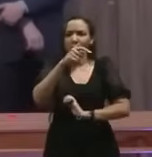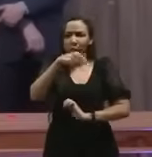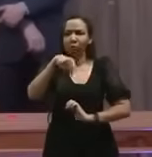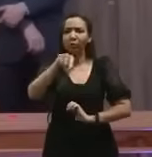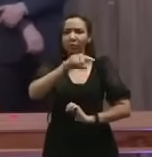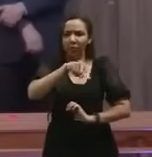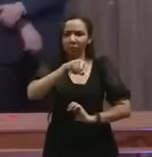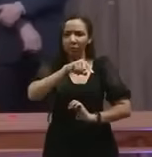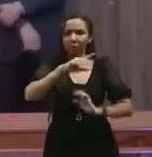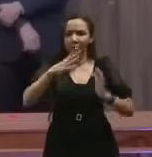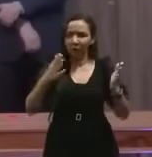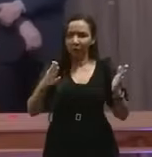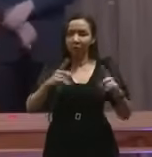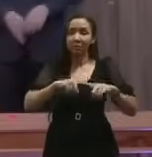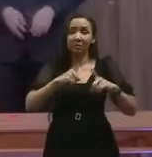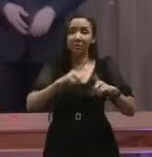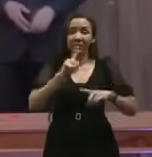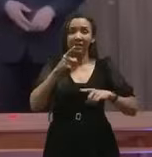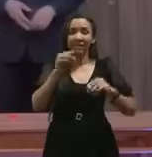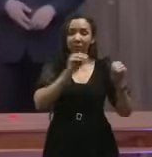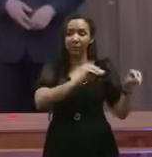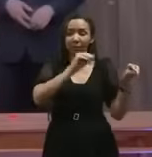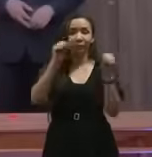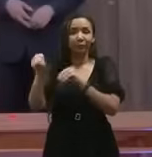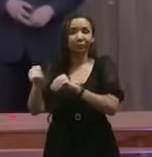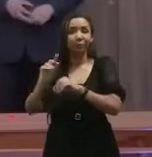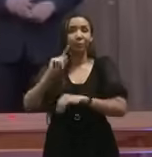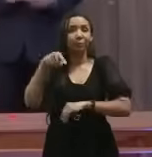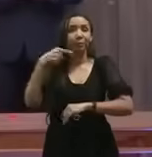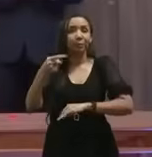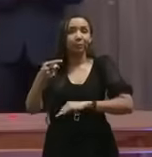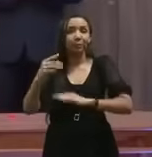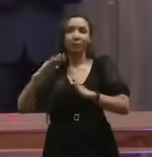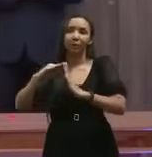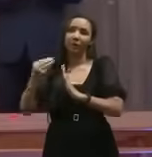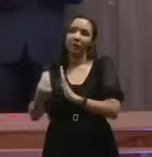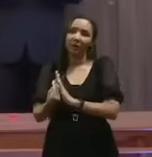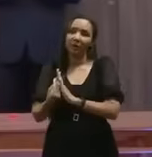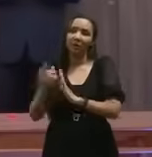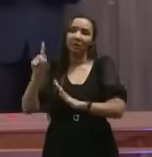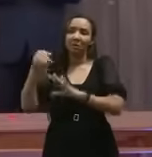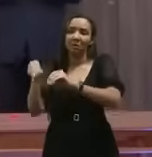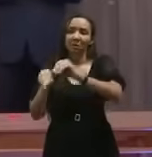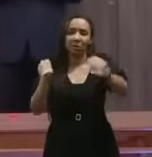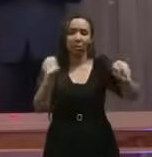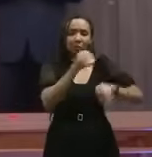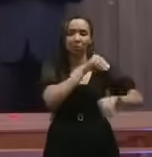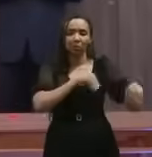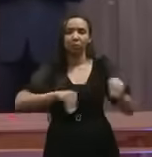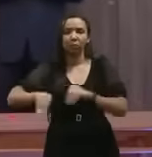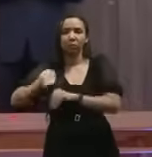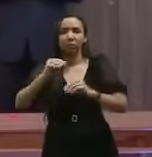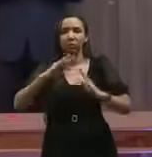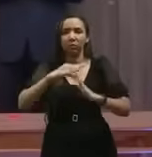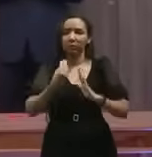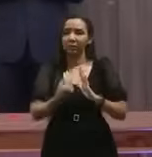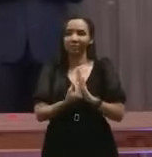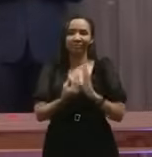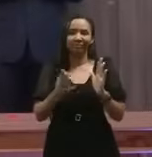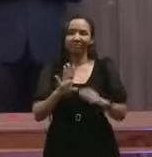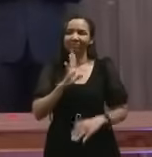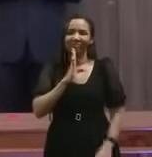da Fé tá em outra não tem salvação pela palavra não sabe o que é mensagem olhe para cá porque